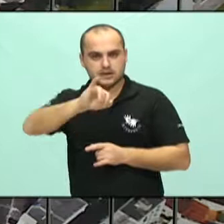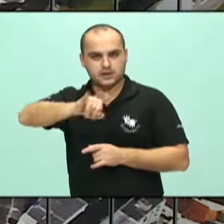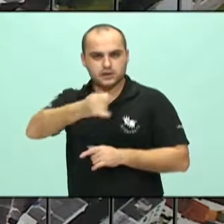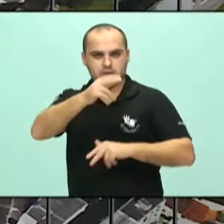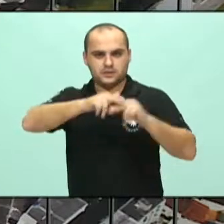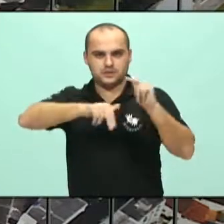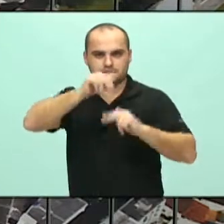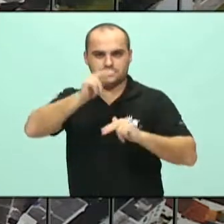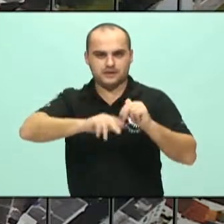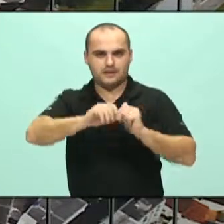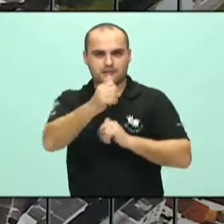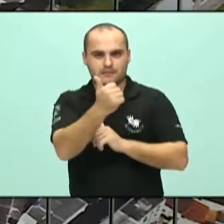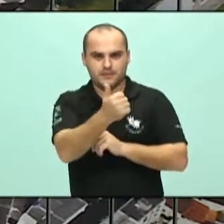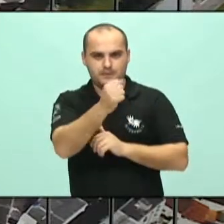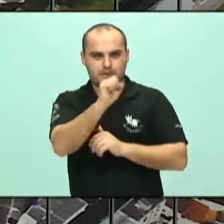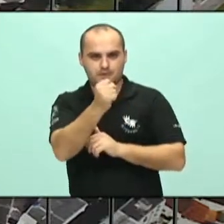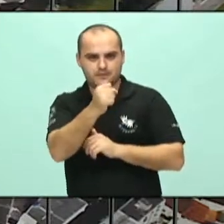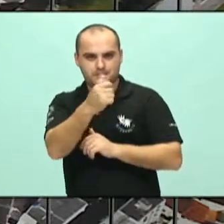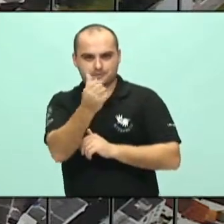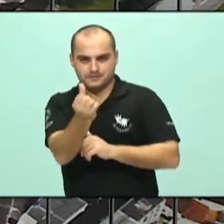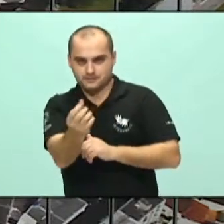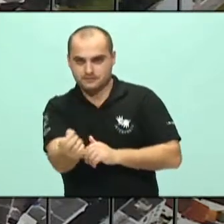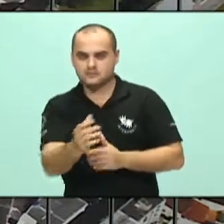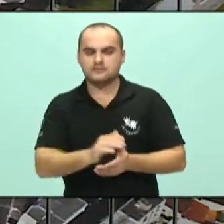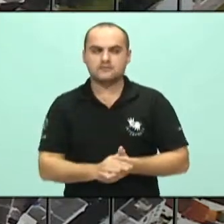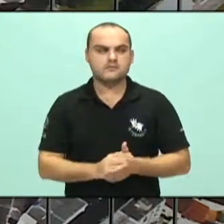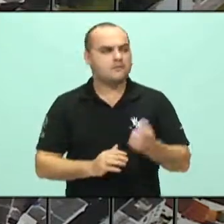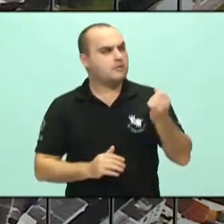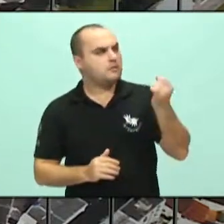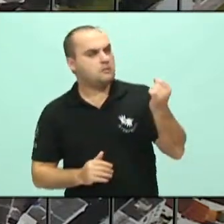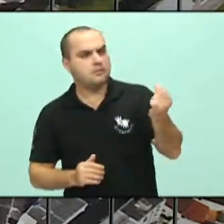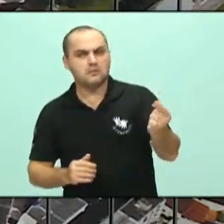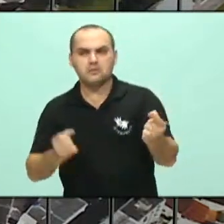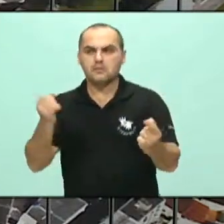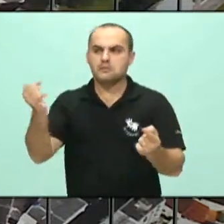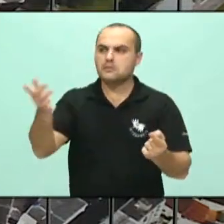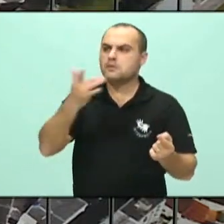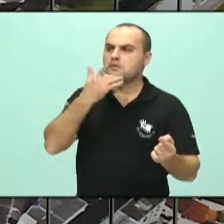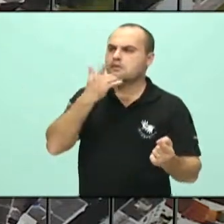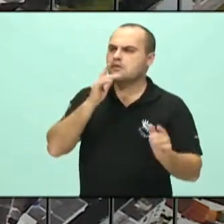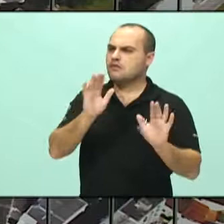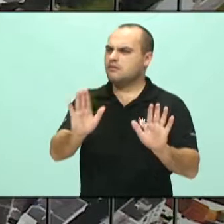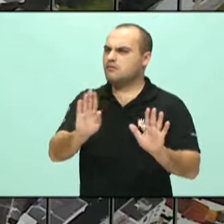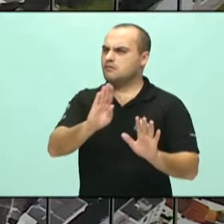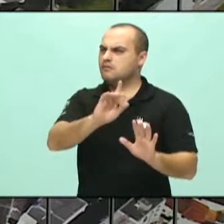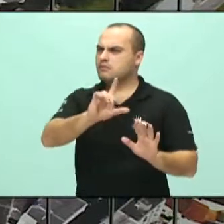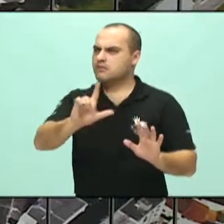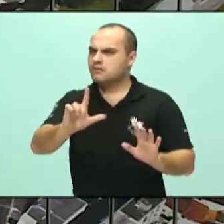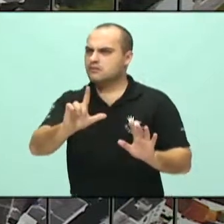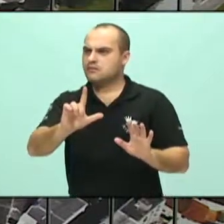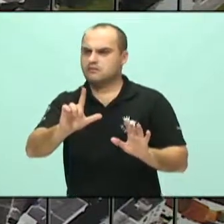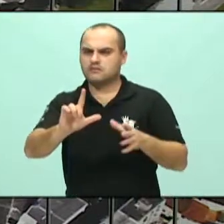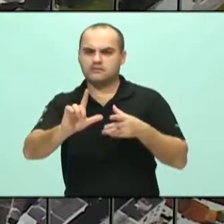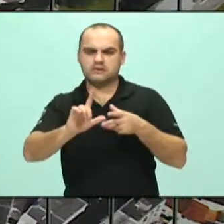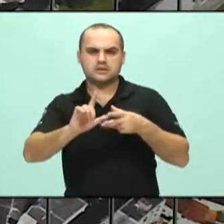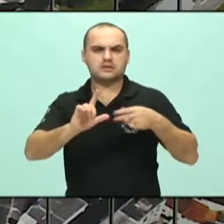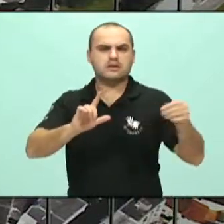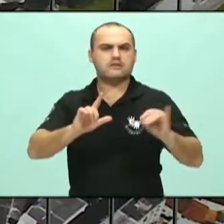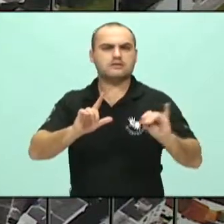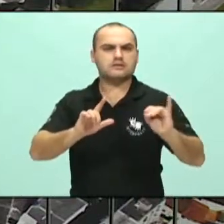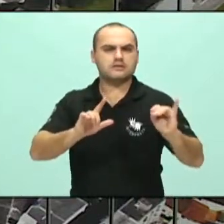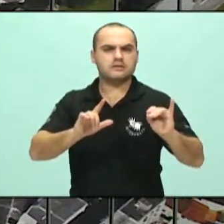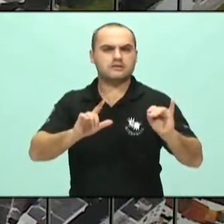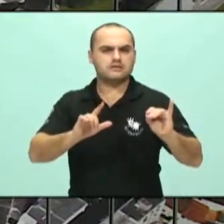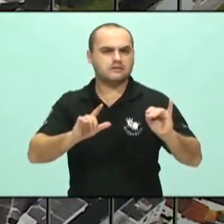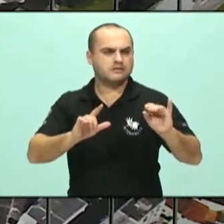de 1860. E algumas pessoas dizem, mas como? Blumenau saiu de Itajaí, é mais velho que